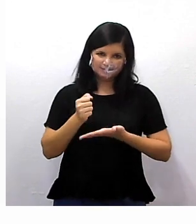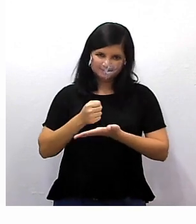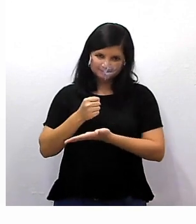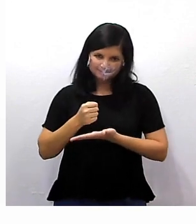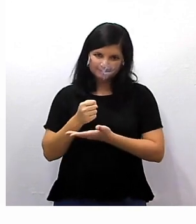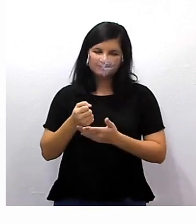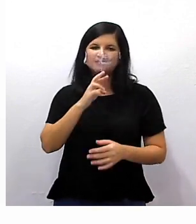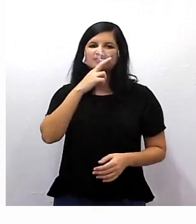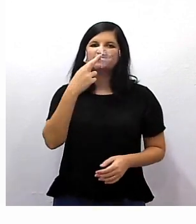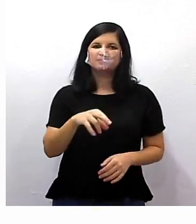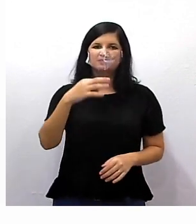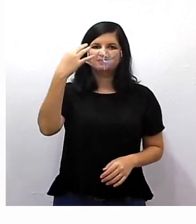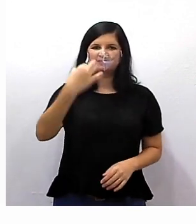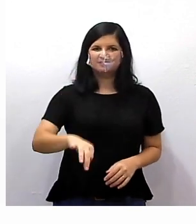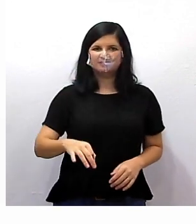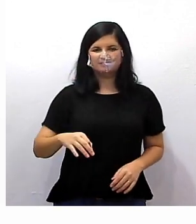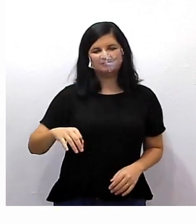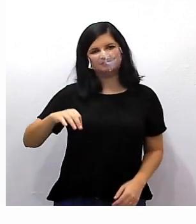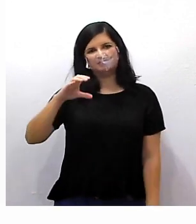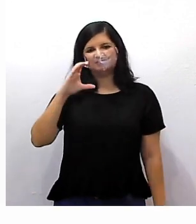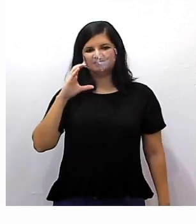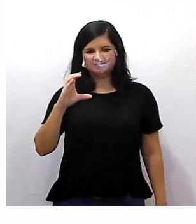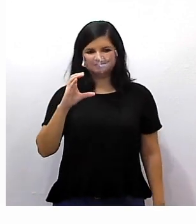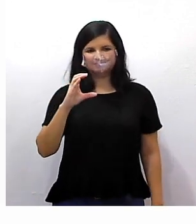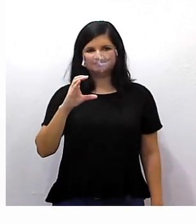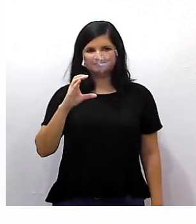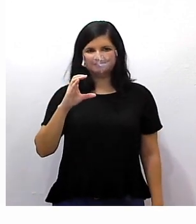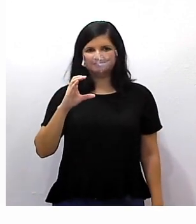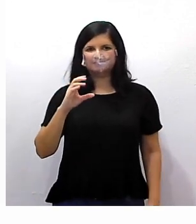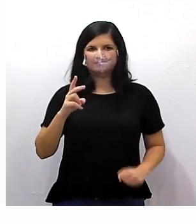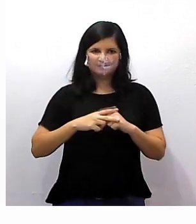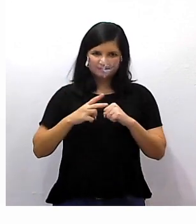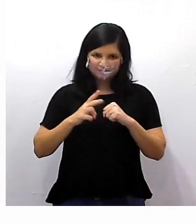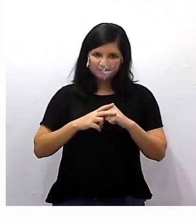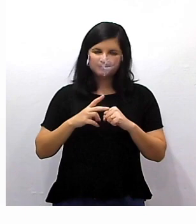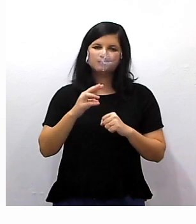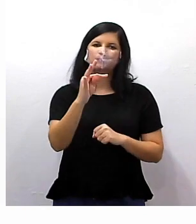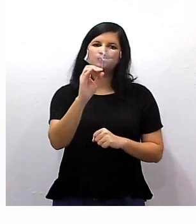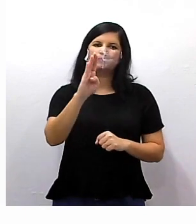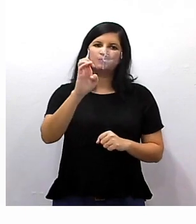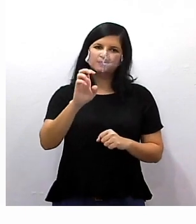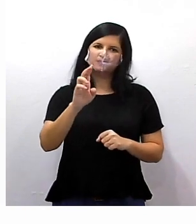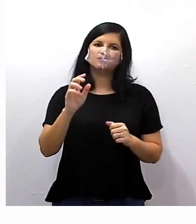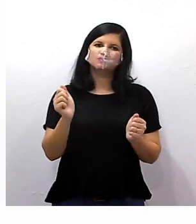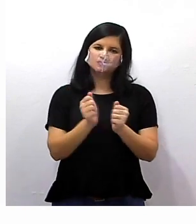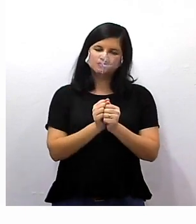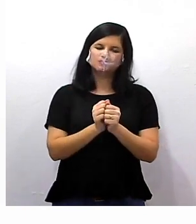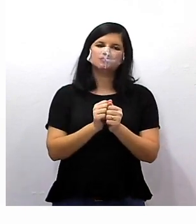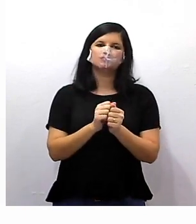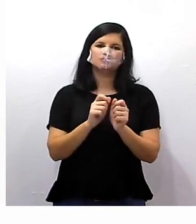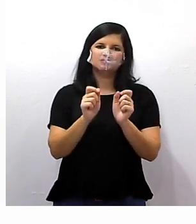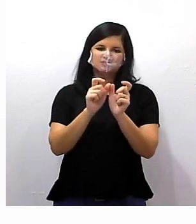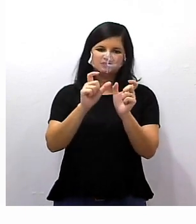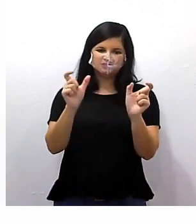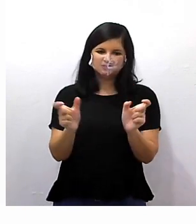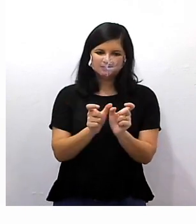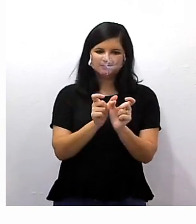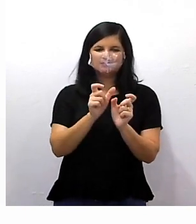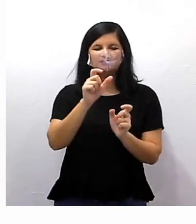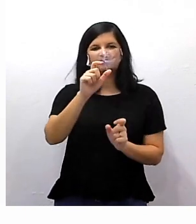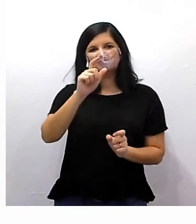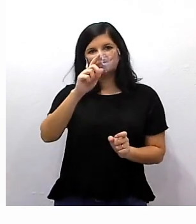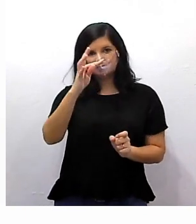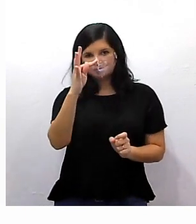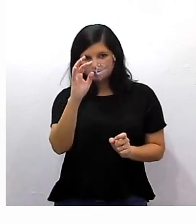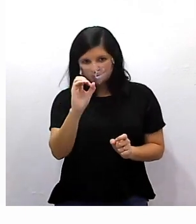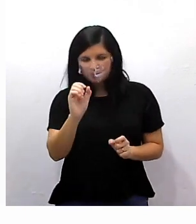gente fica aí como resposta correta a letra C, tá certo? Que é o verbo to be, seguido da expressão used to, e o get,